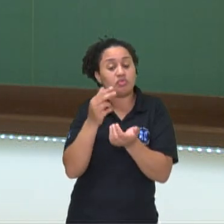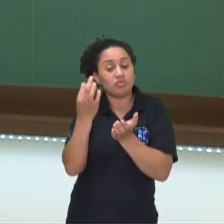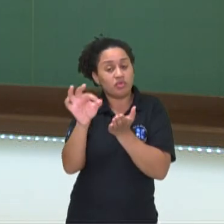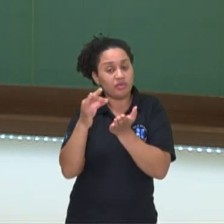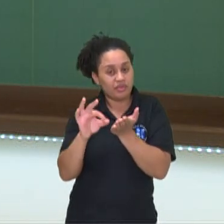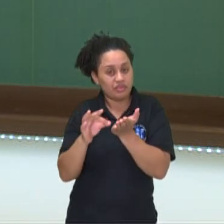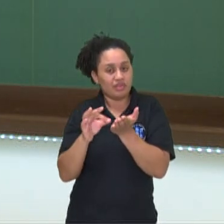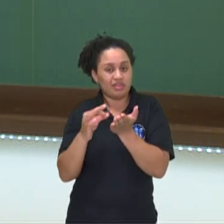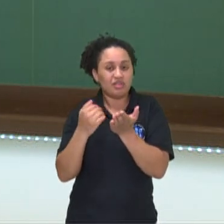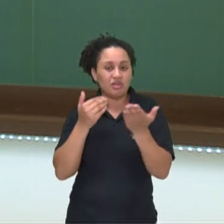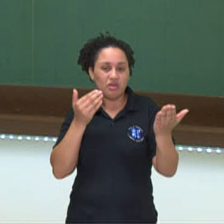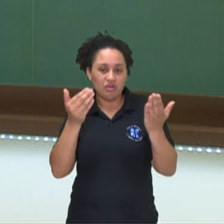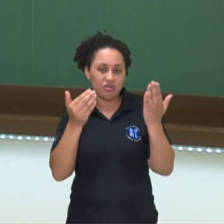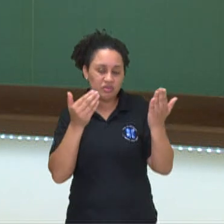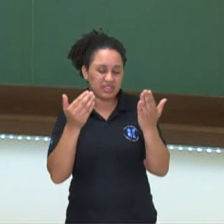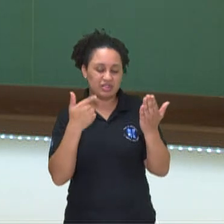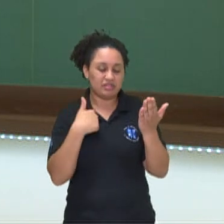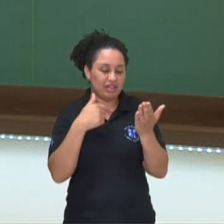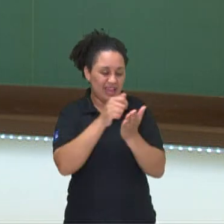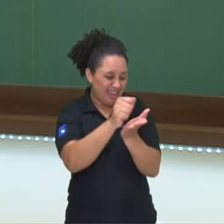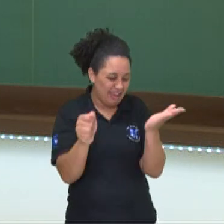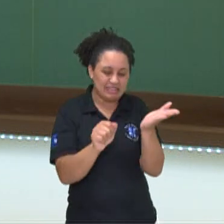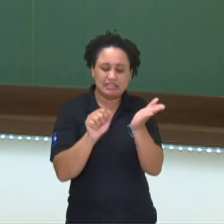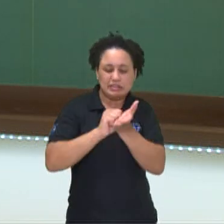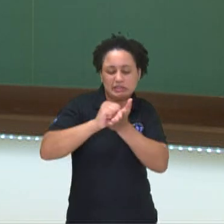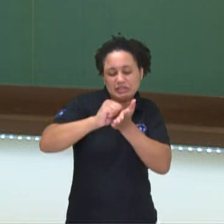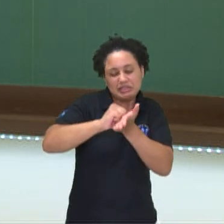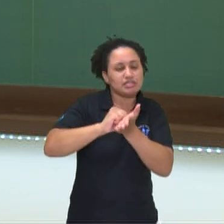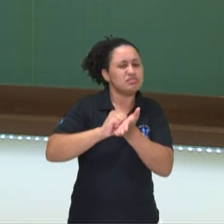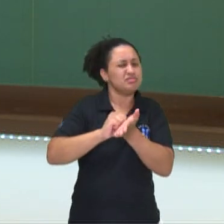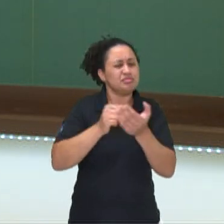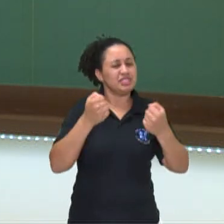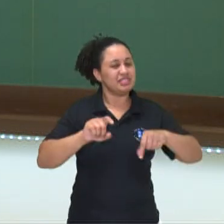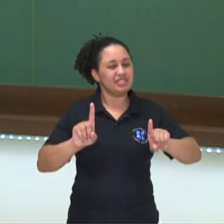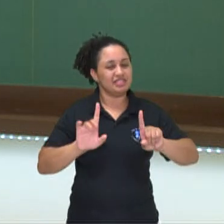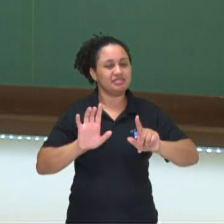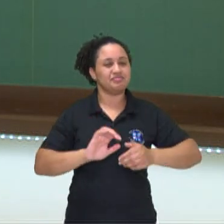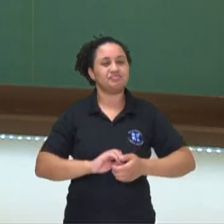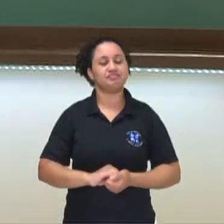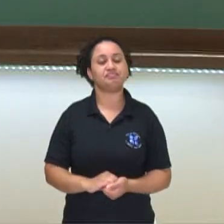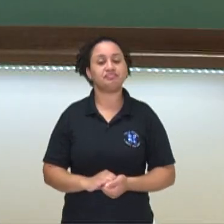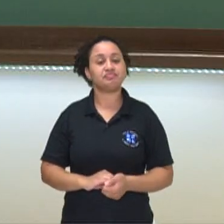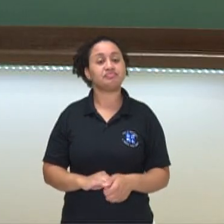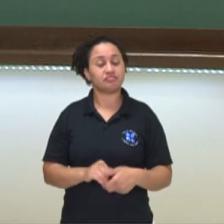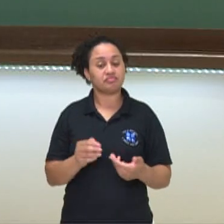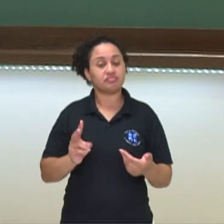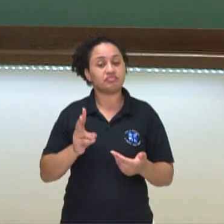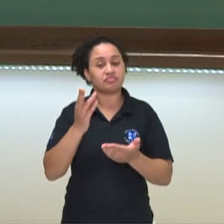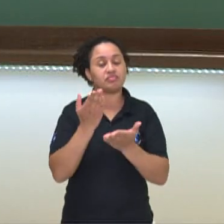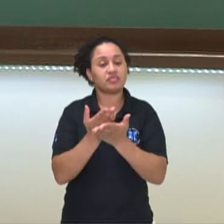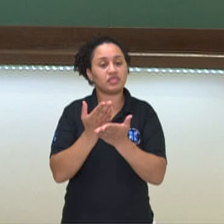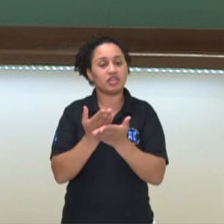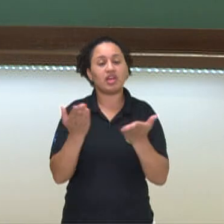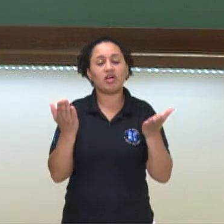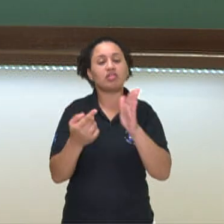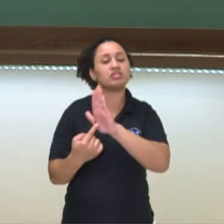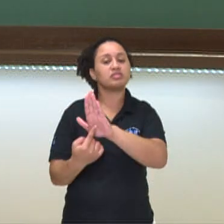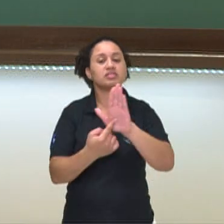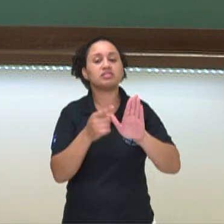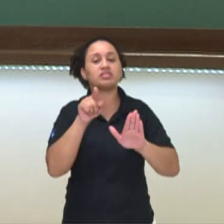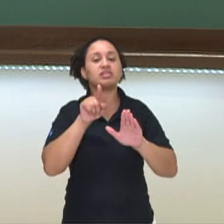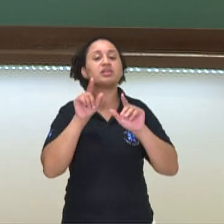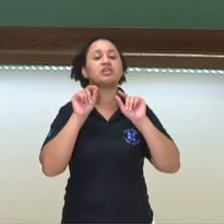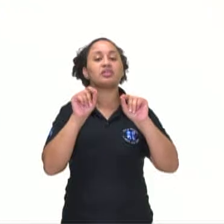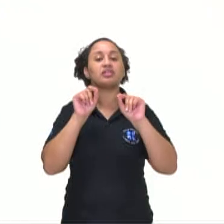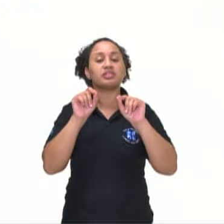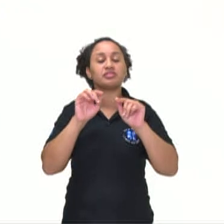conferência, essa correção e não sair rasgando e apagando aí tudo, tá bom? Seguindo aqui com a nossa aula, o que eu quero apresentar para você agora? Olha